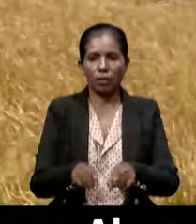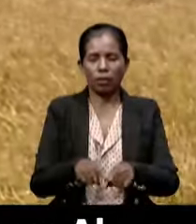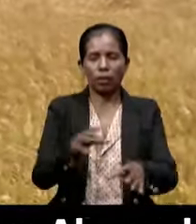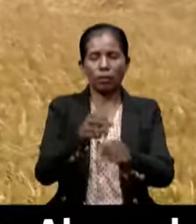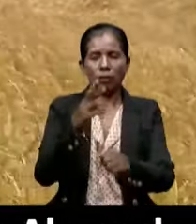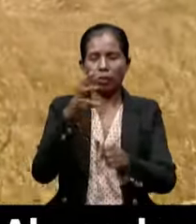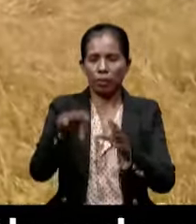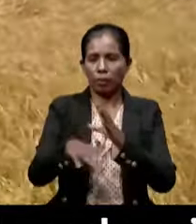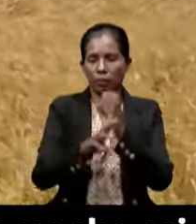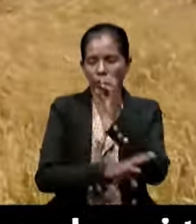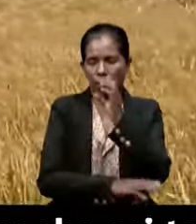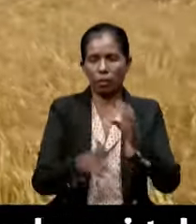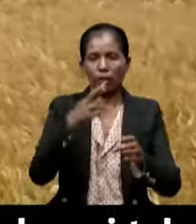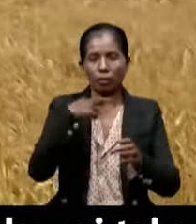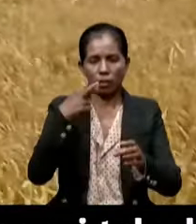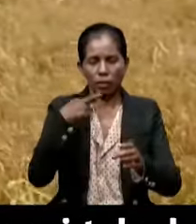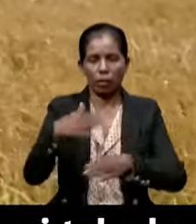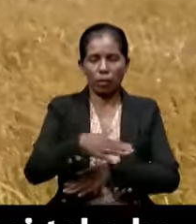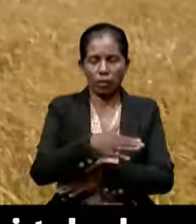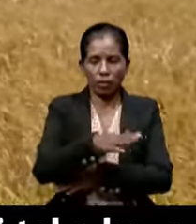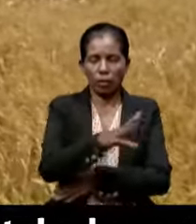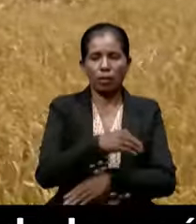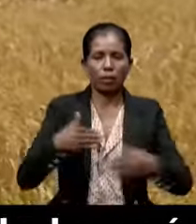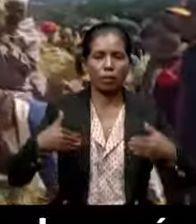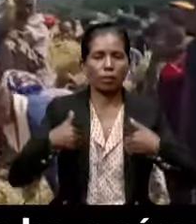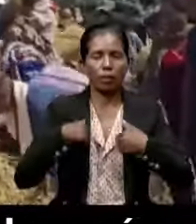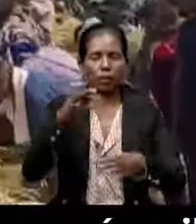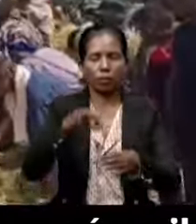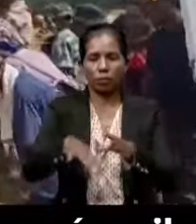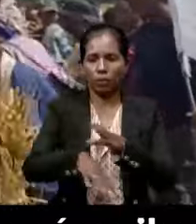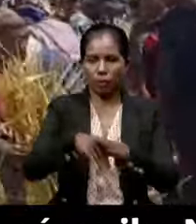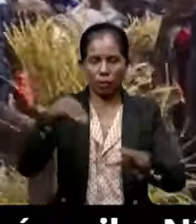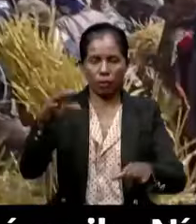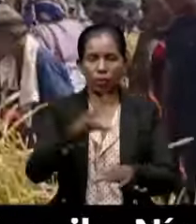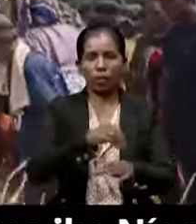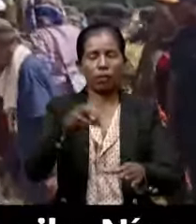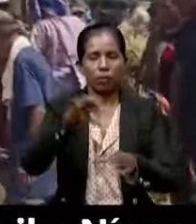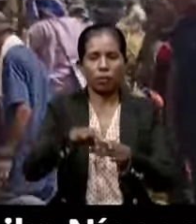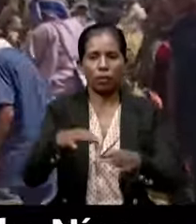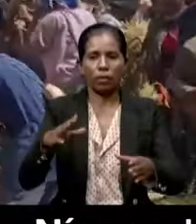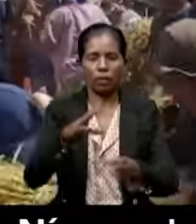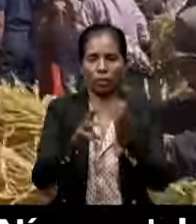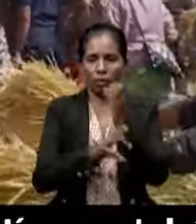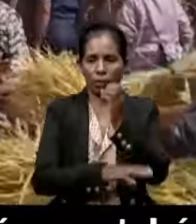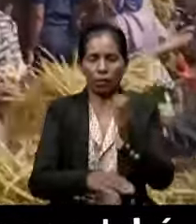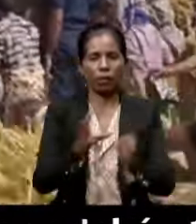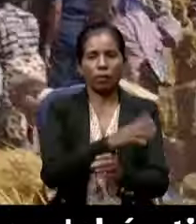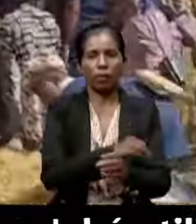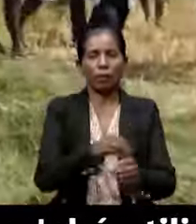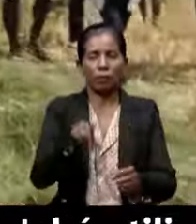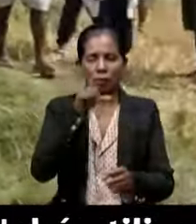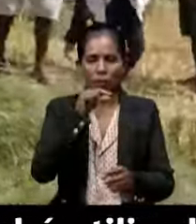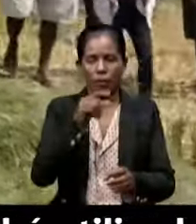coileta batar, coileta hare, hakia kikan, hakia kanimal, kuda ifarina, halainatar, kuda hare, no kuda hudi, hakia kmanu,